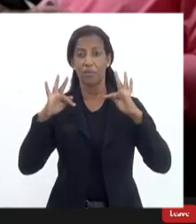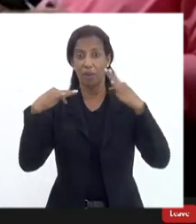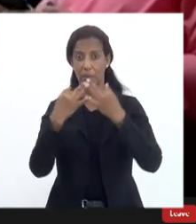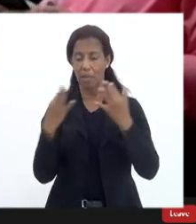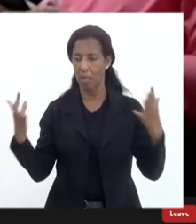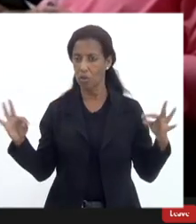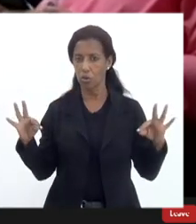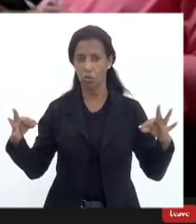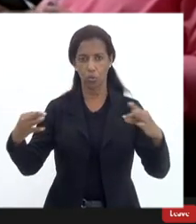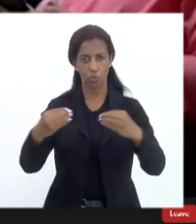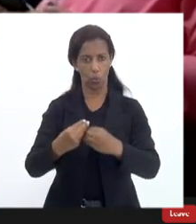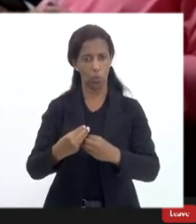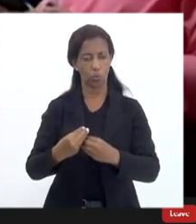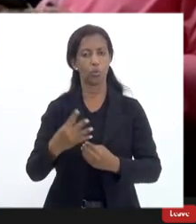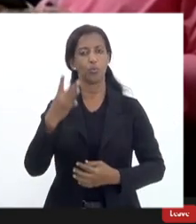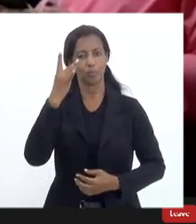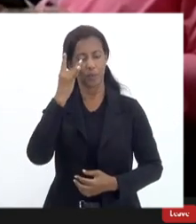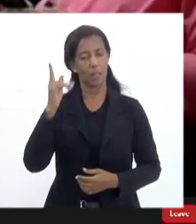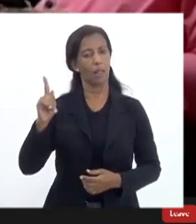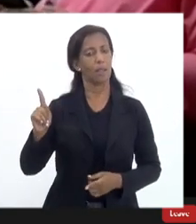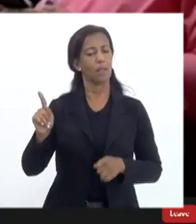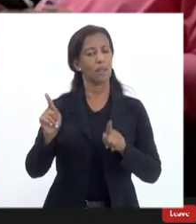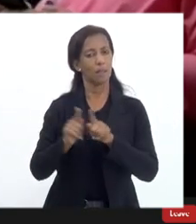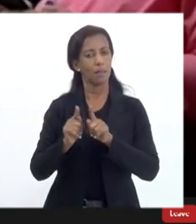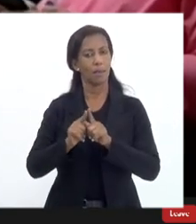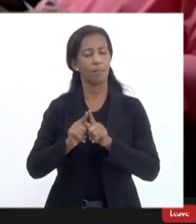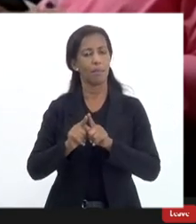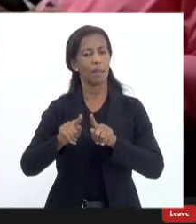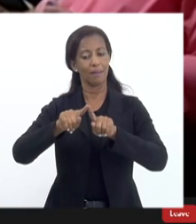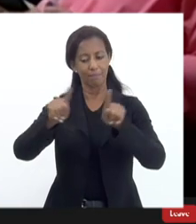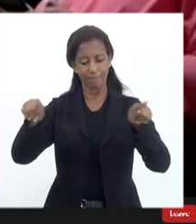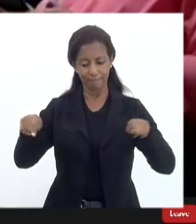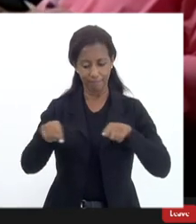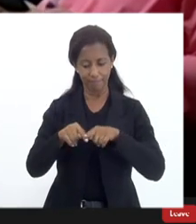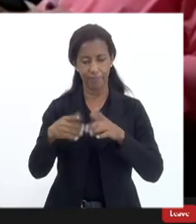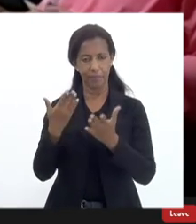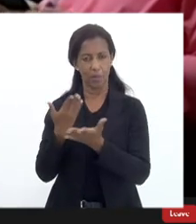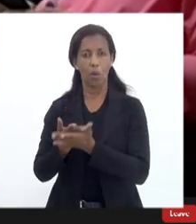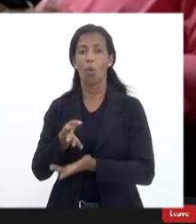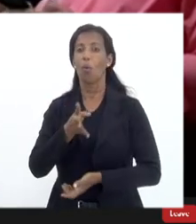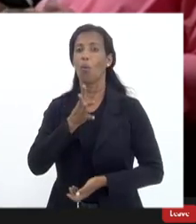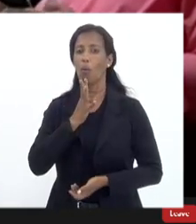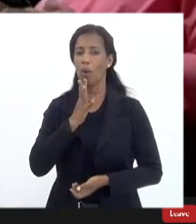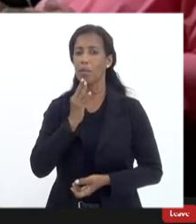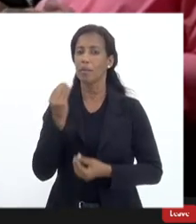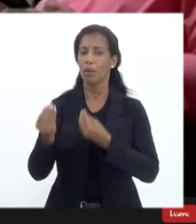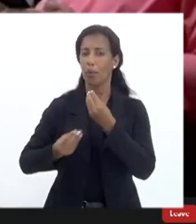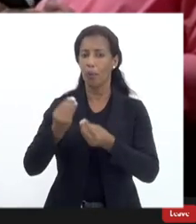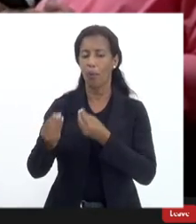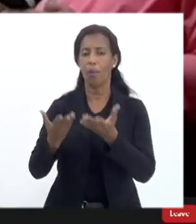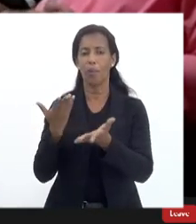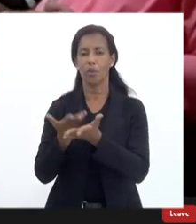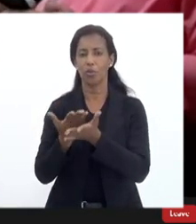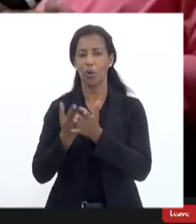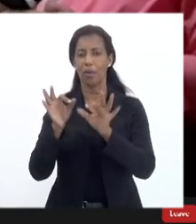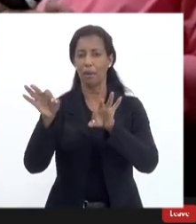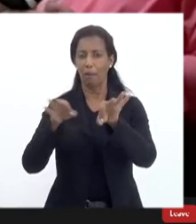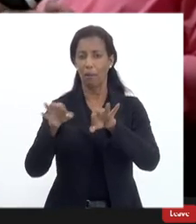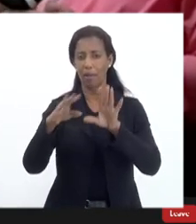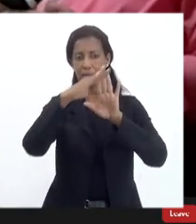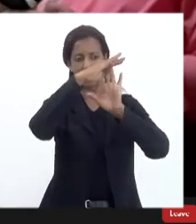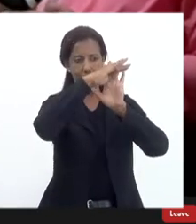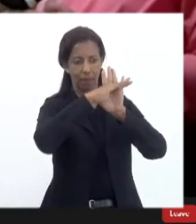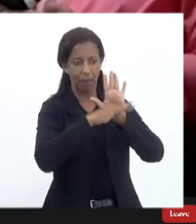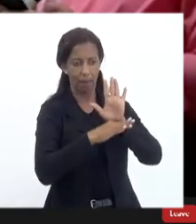estejam presentes também na escola para conhecer, né, como a escola está organizada para esse retorno.